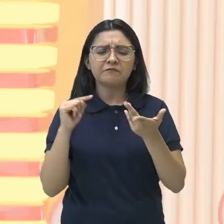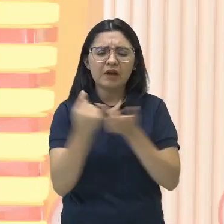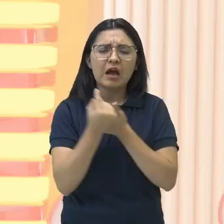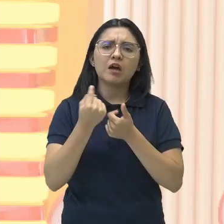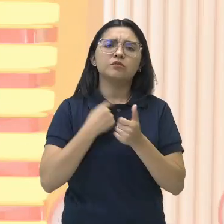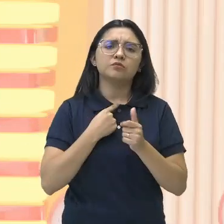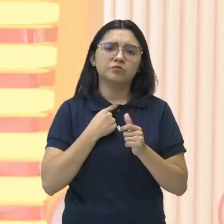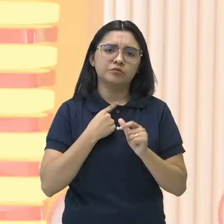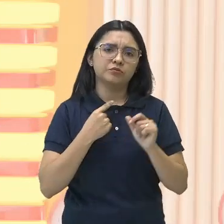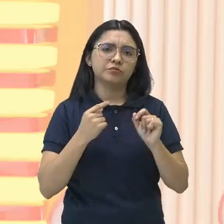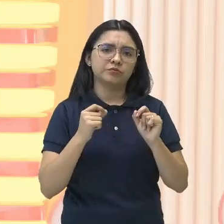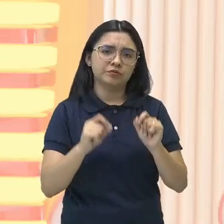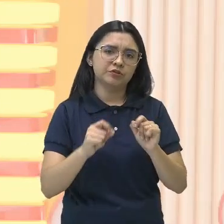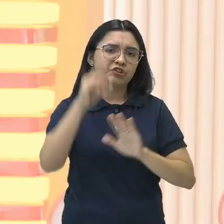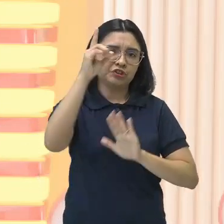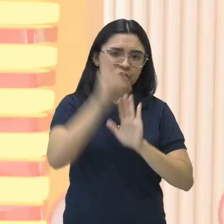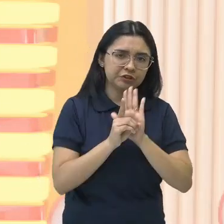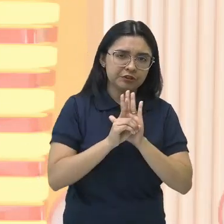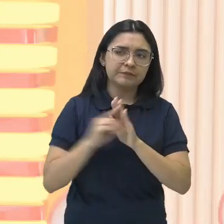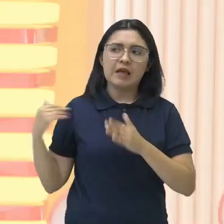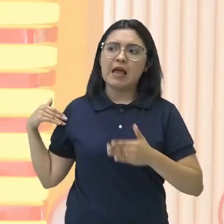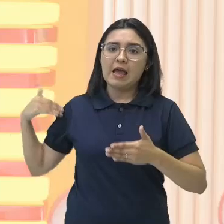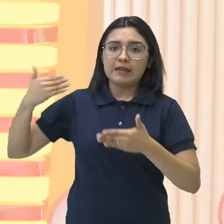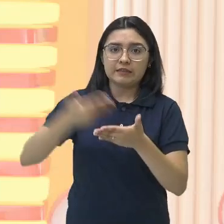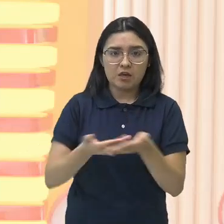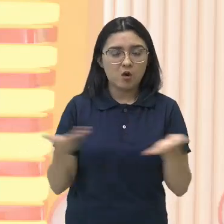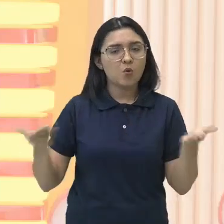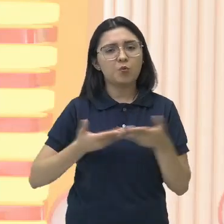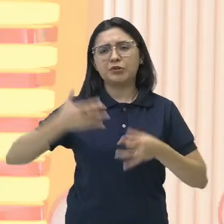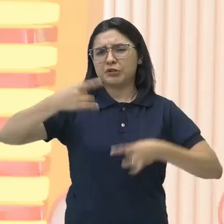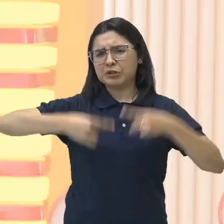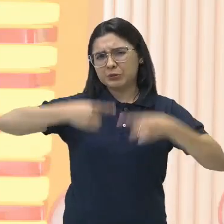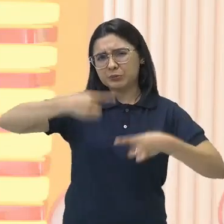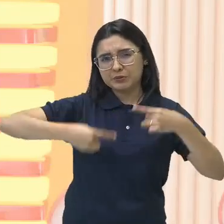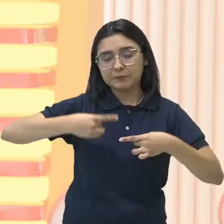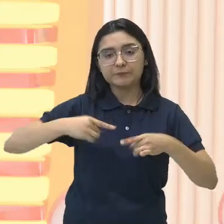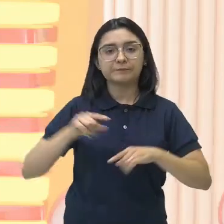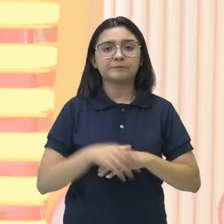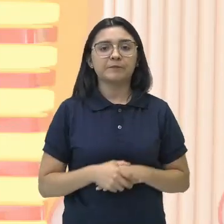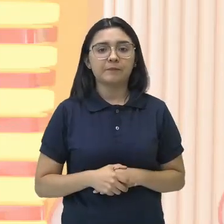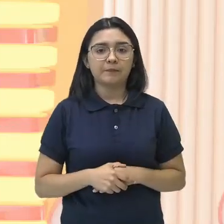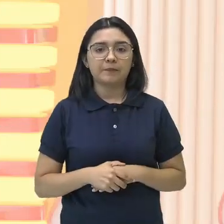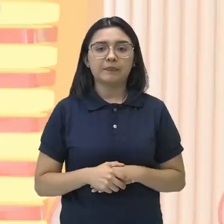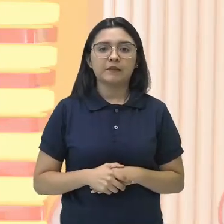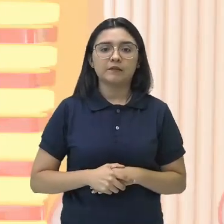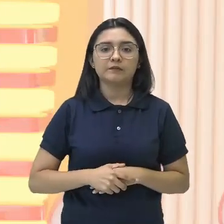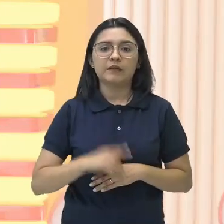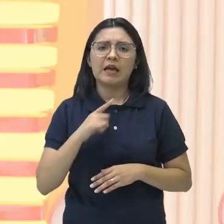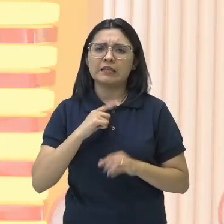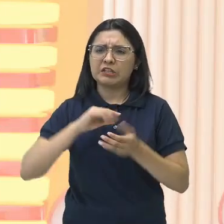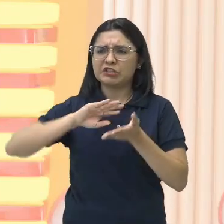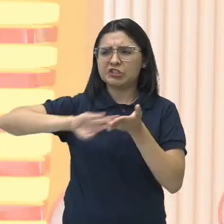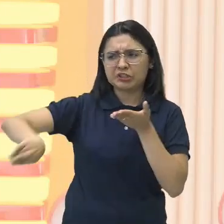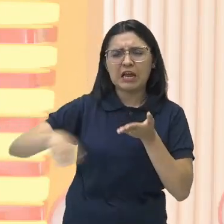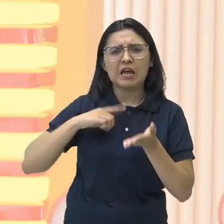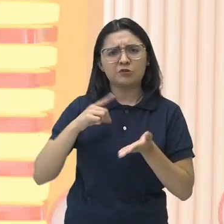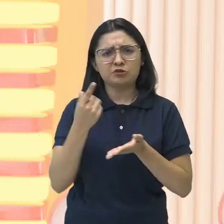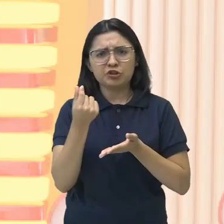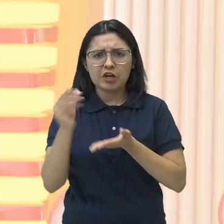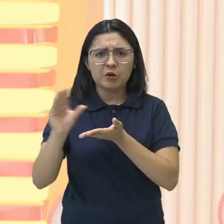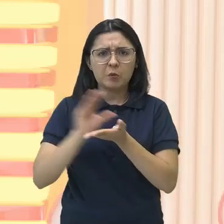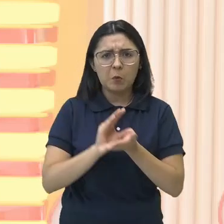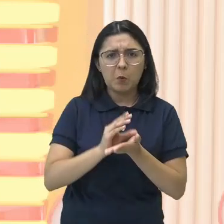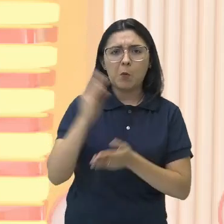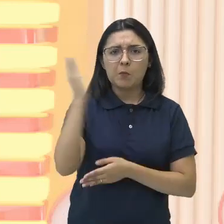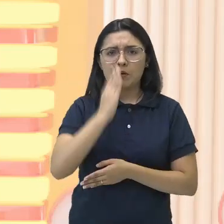perduram até hoje e que até hoje ainda são motivo de discussão. Né? Tem que tirar, está gastando muito dinheiro do Brasil ali.